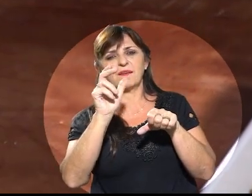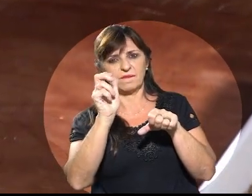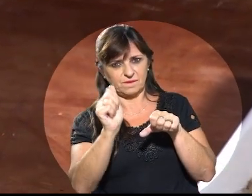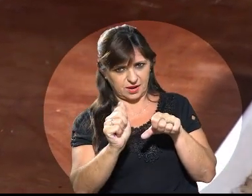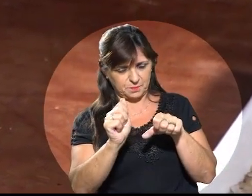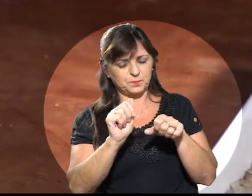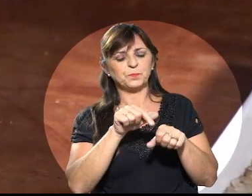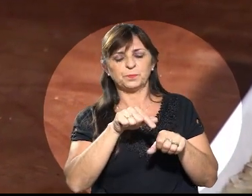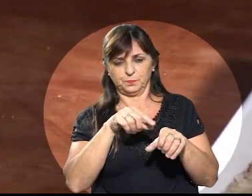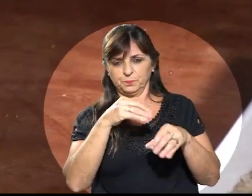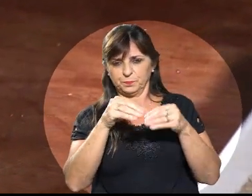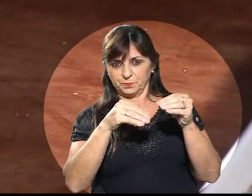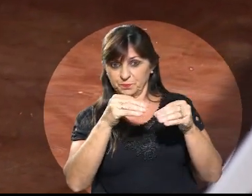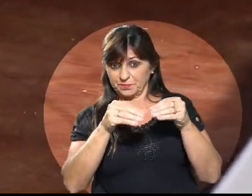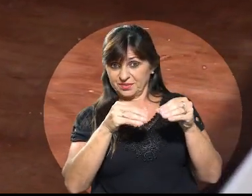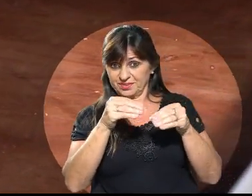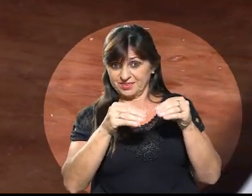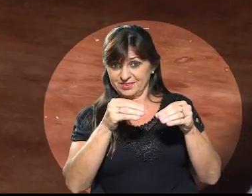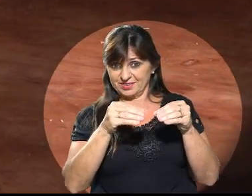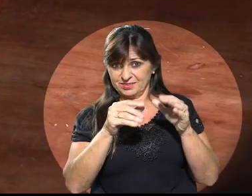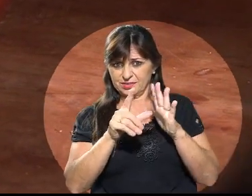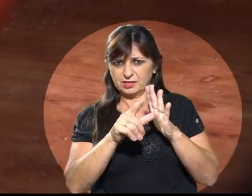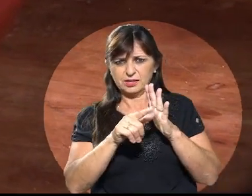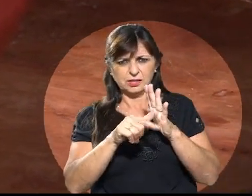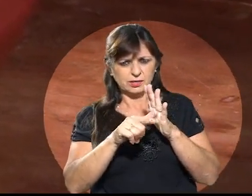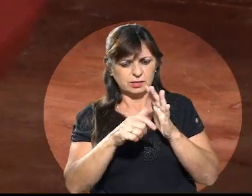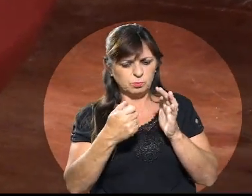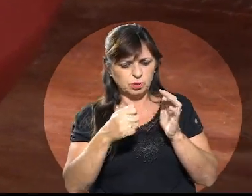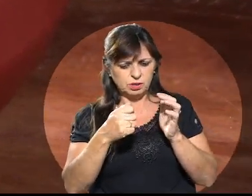Se precisar mais, depois a gente coloca mais, tá?